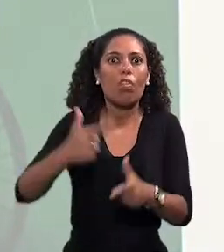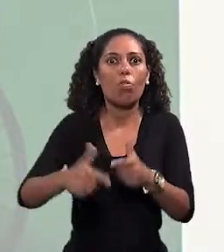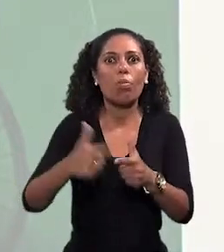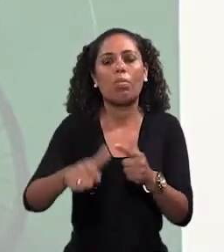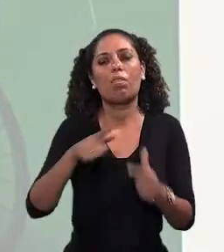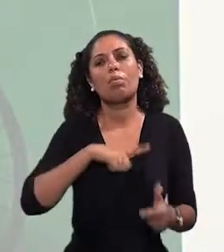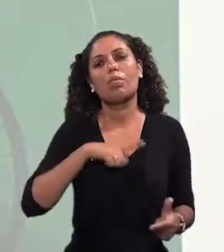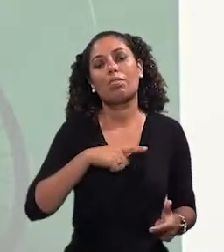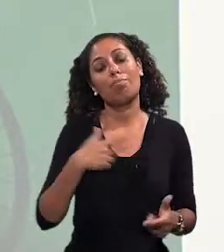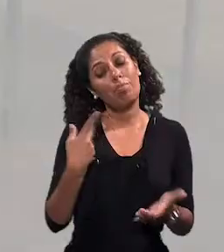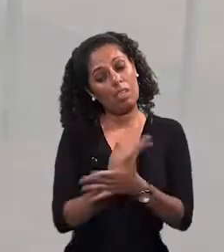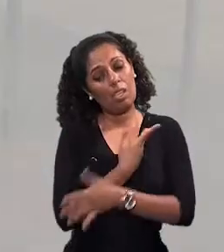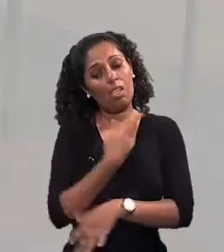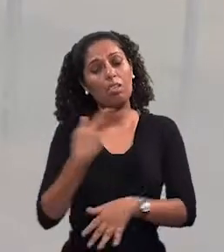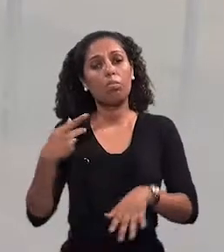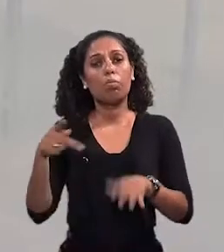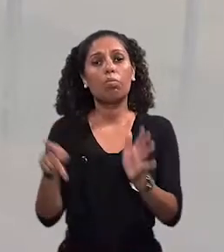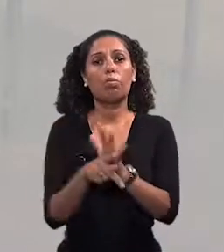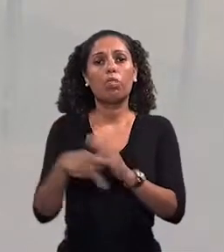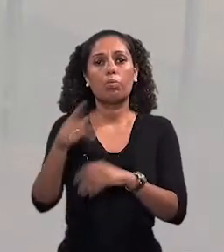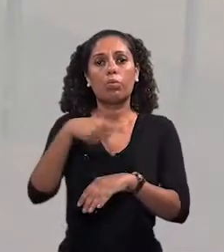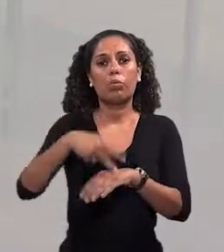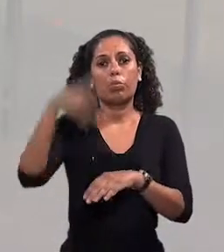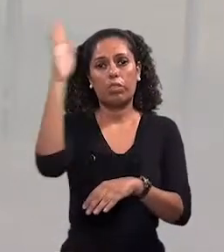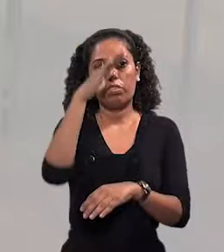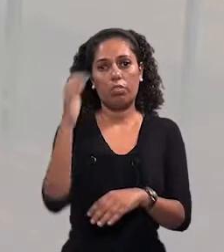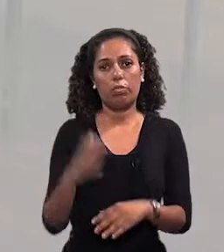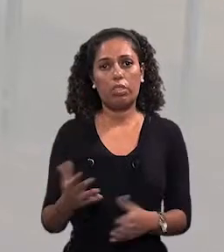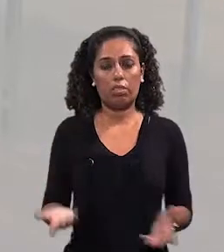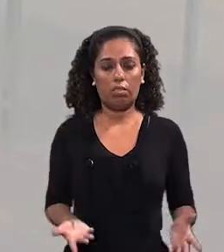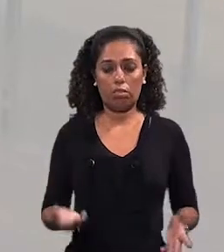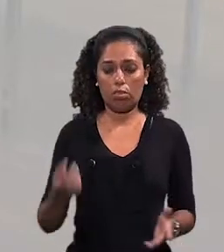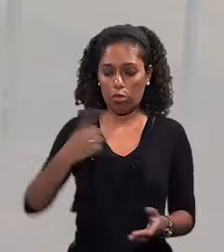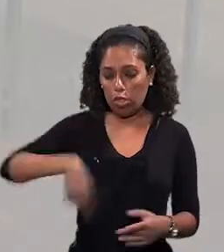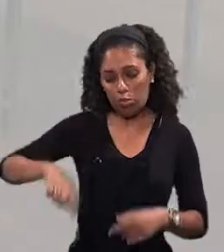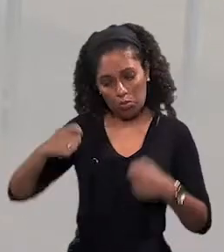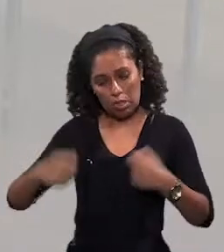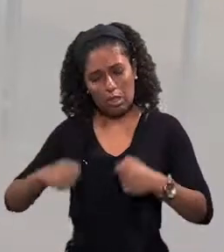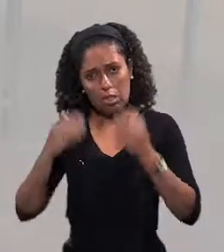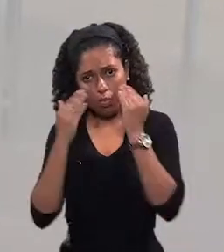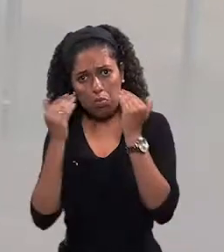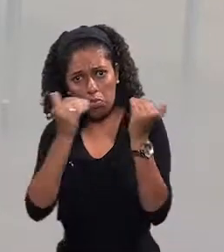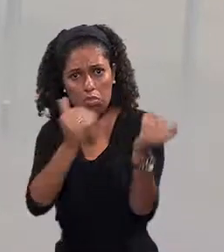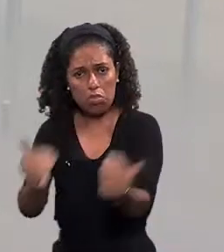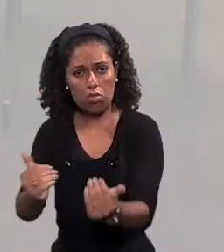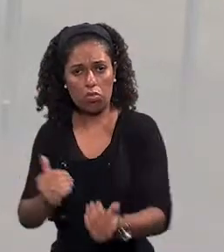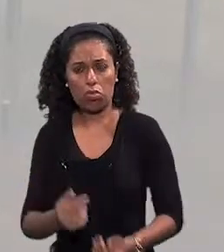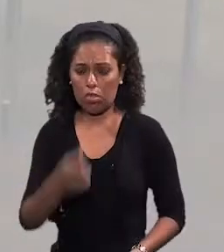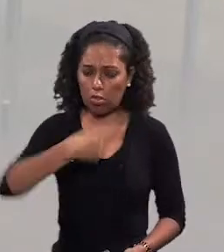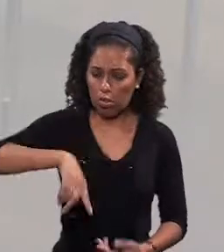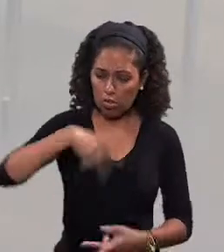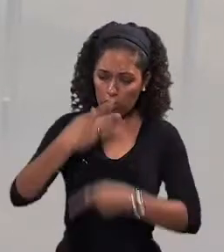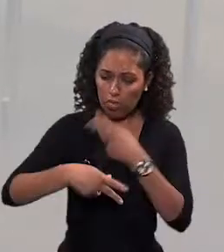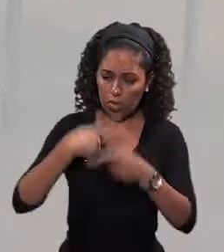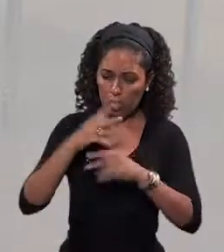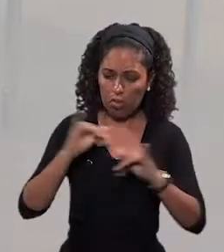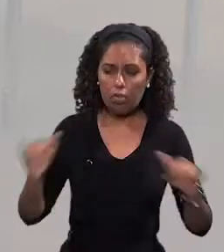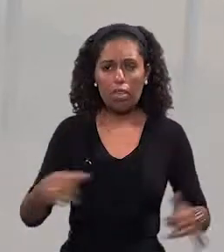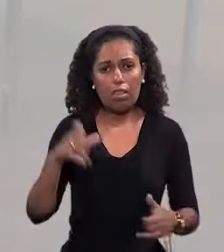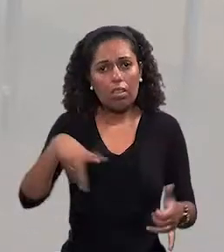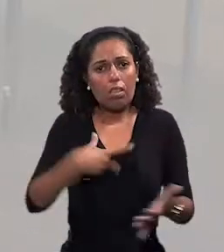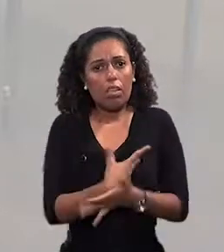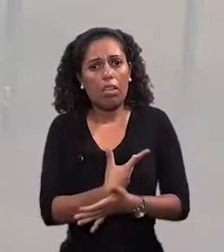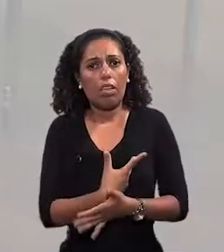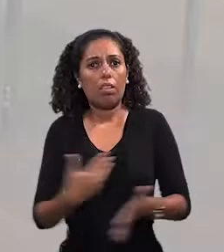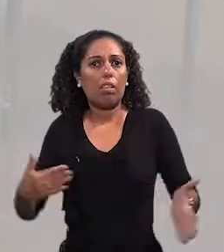Brasil, né? Fatos exemplares têm que ser tratados como exemplares, sim. E a gente vai cobrar isso. É um absurdo que